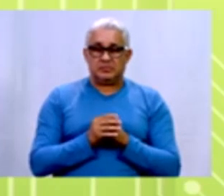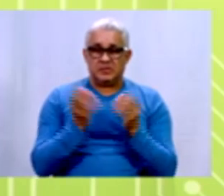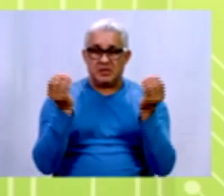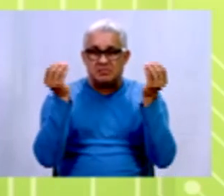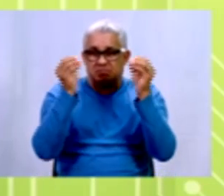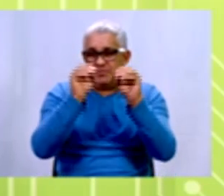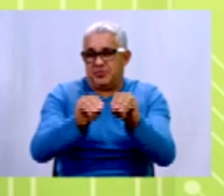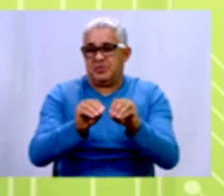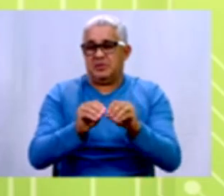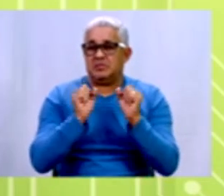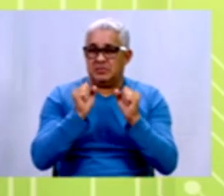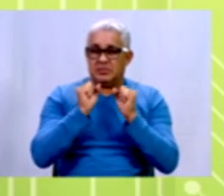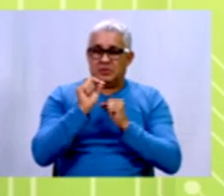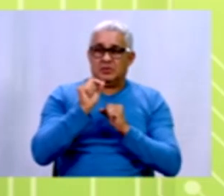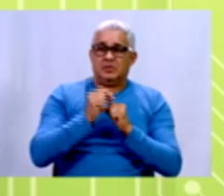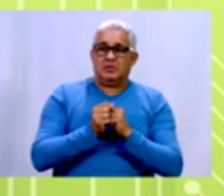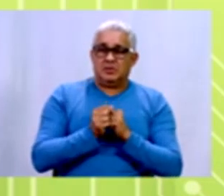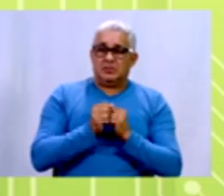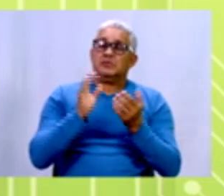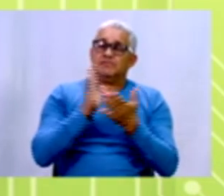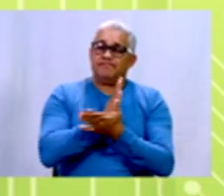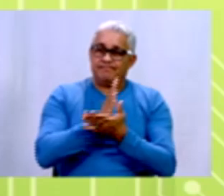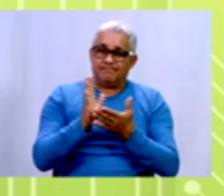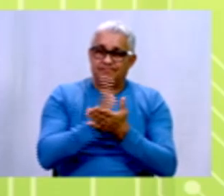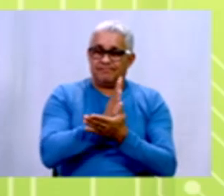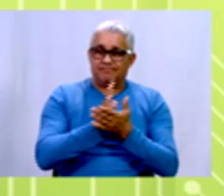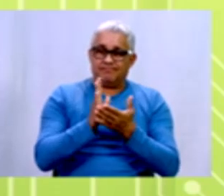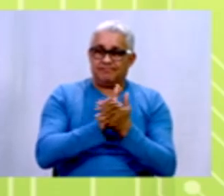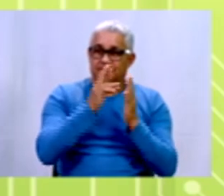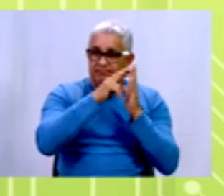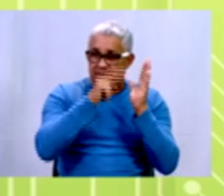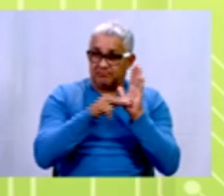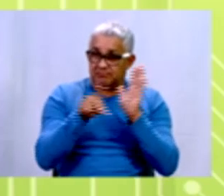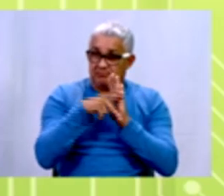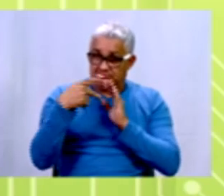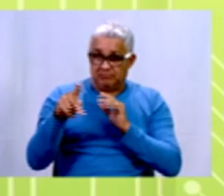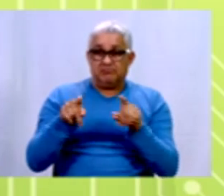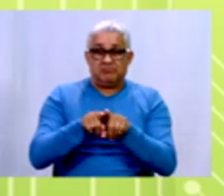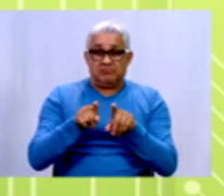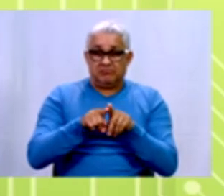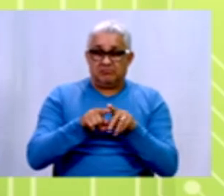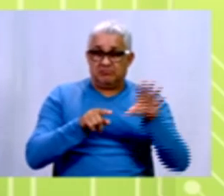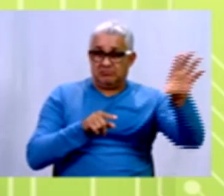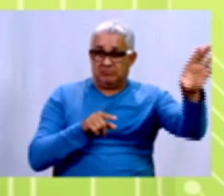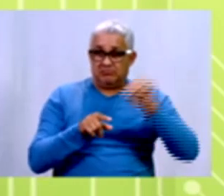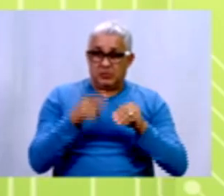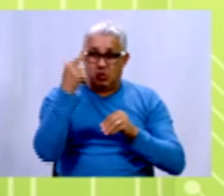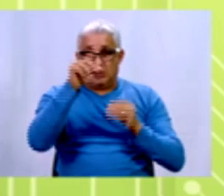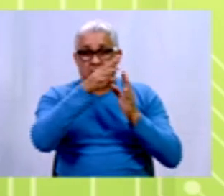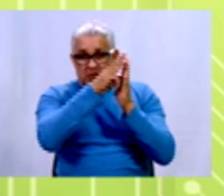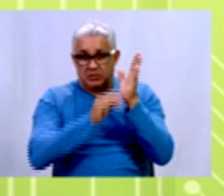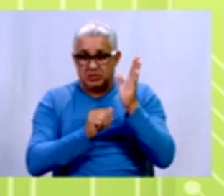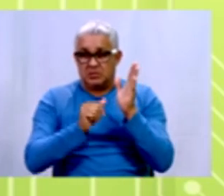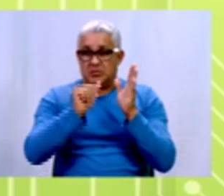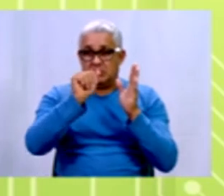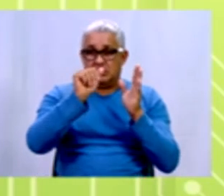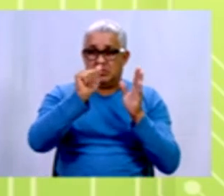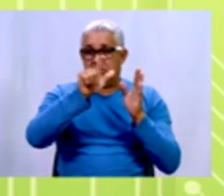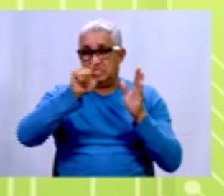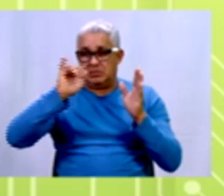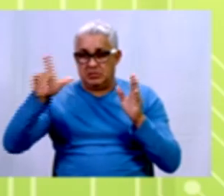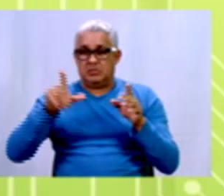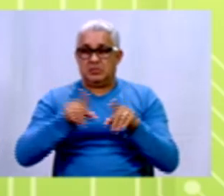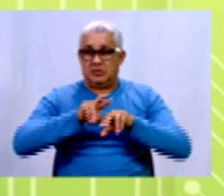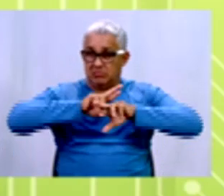engessado, né? Podemos adotar alguns princípios dele, mas também existem outras metodologias ágeis, como a gente viu na